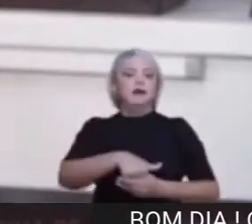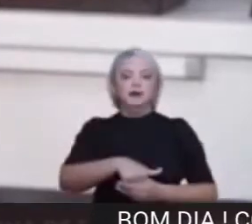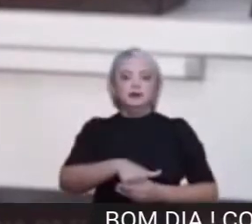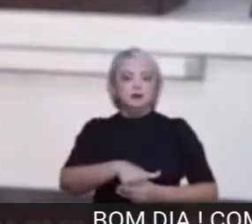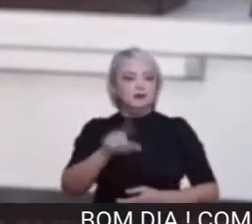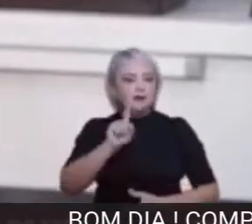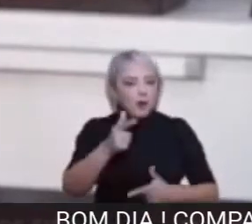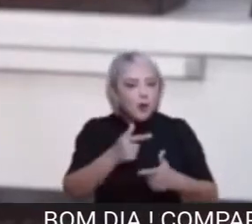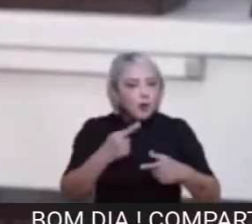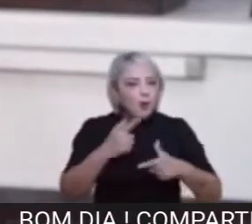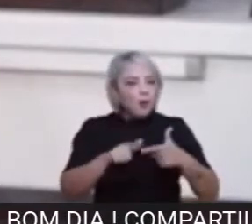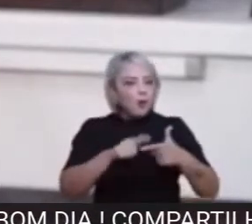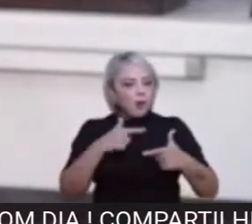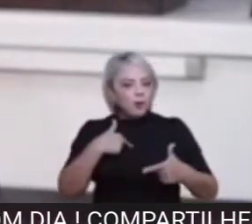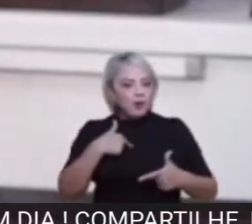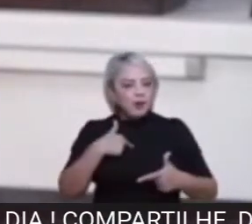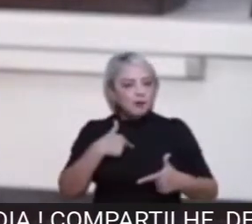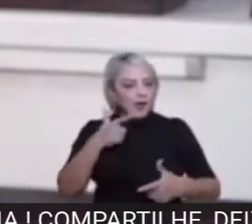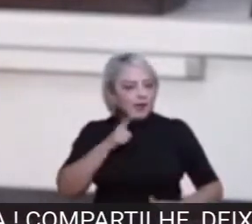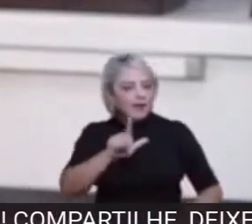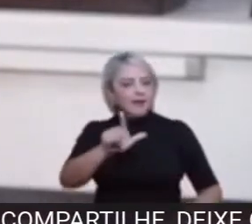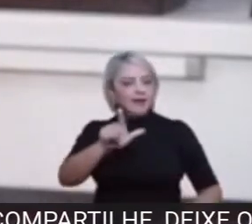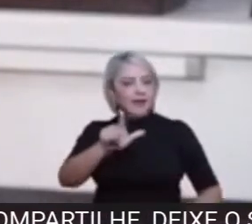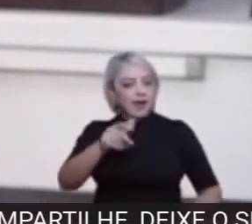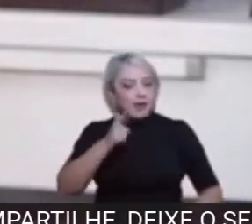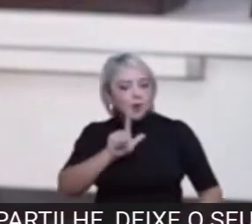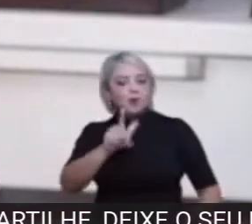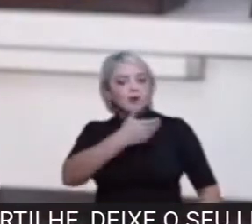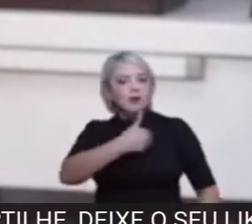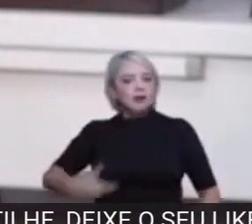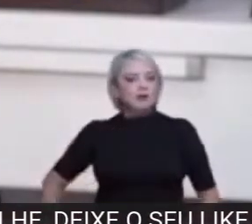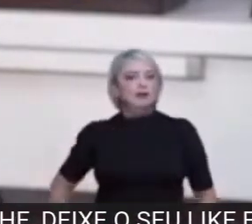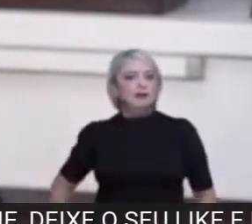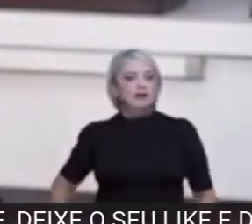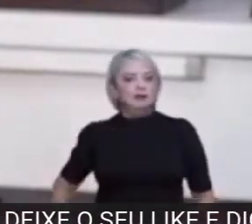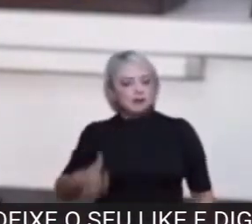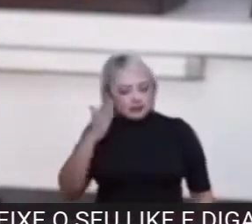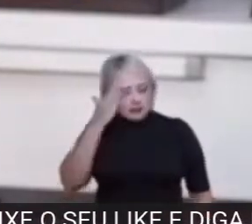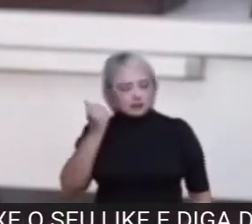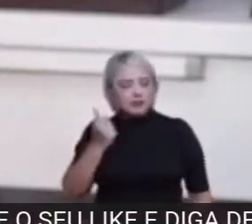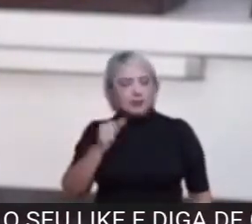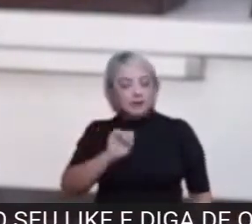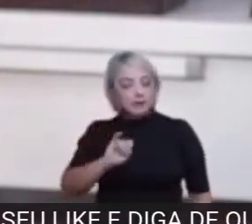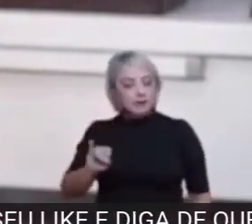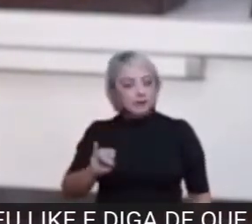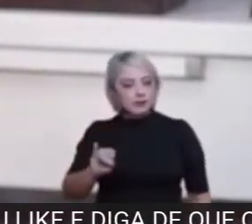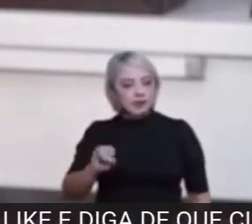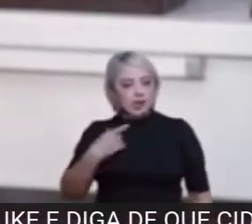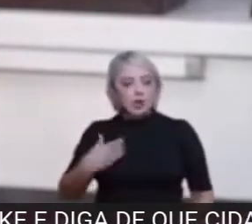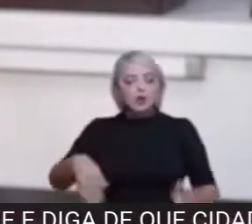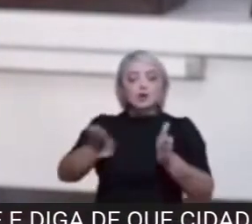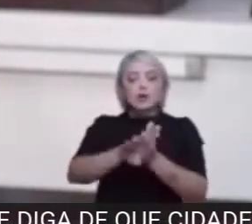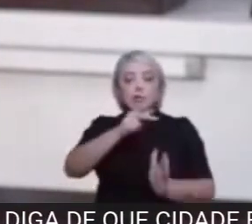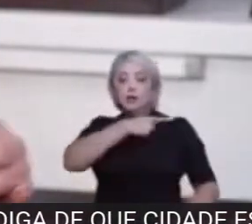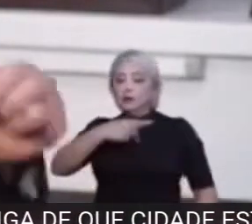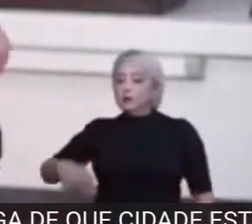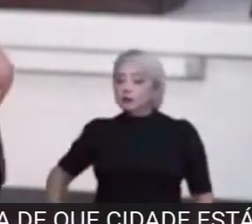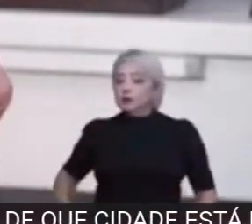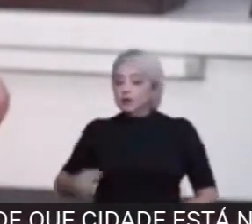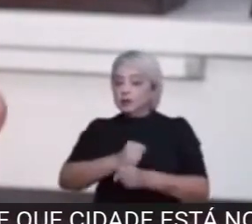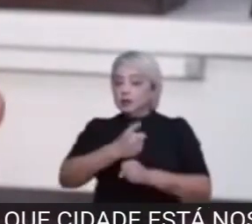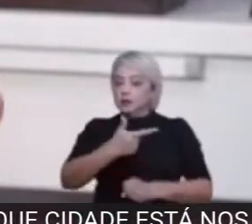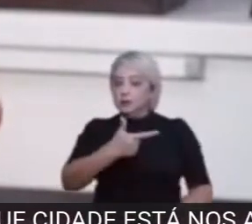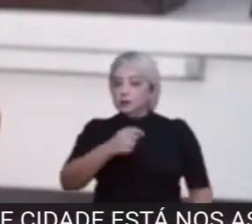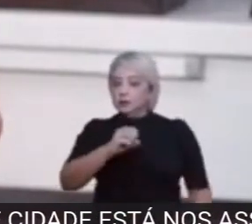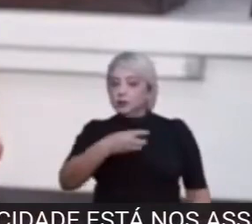ganhar e governar. Tá? Porque você sabe que se quando eu cheguei na presidência, em 2003, os